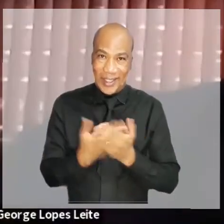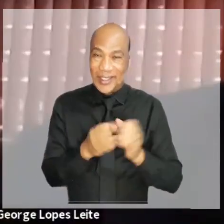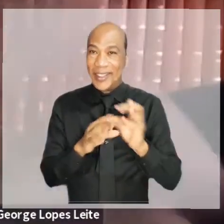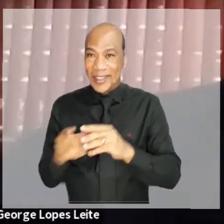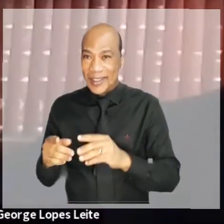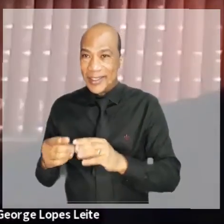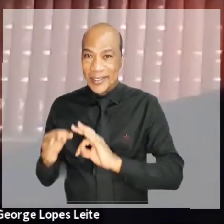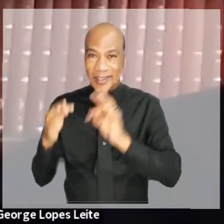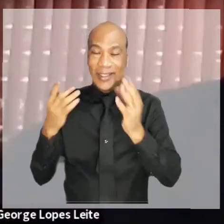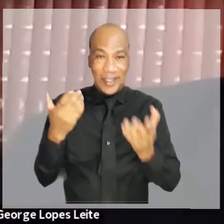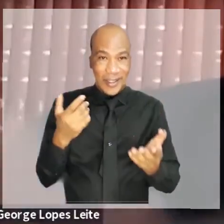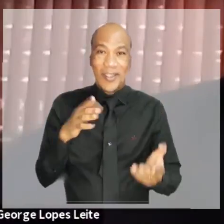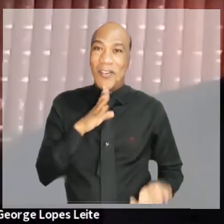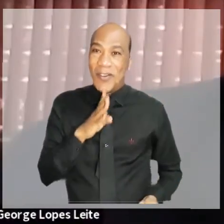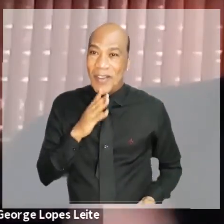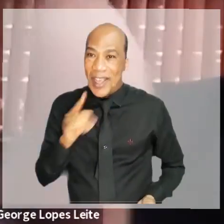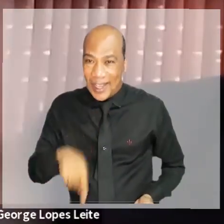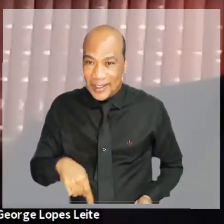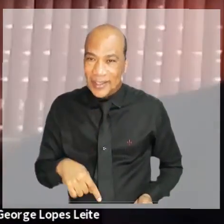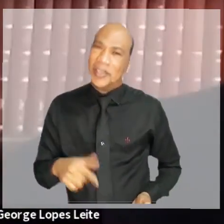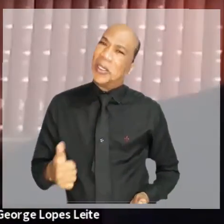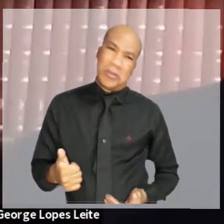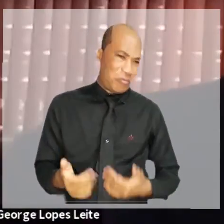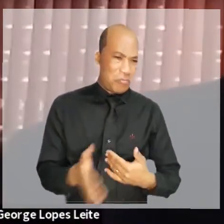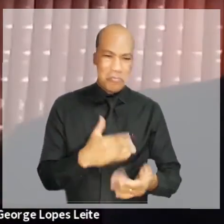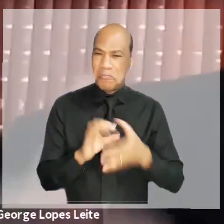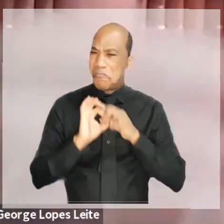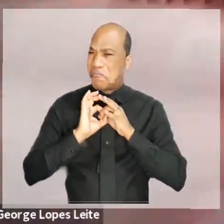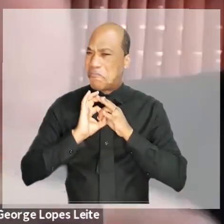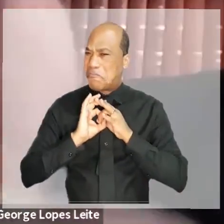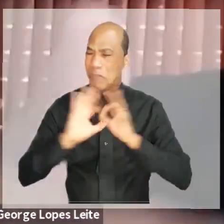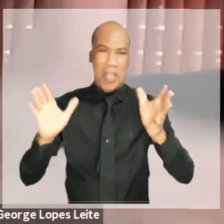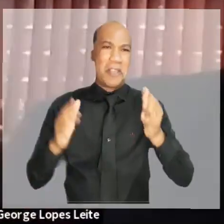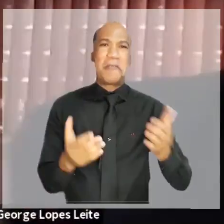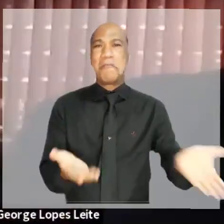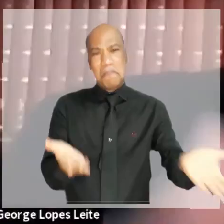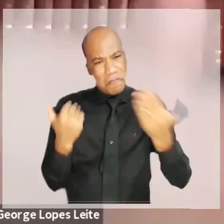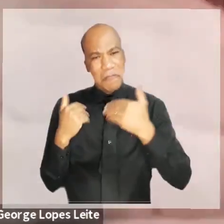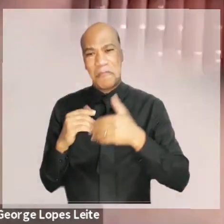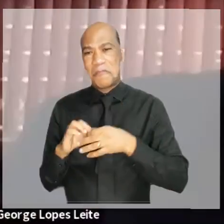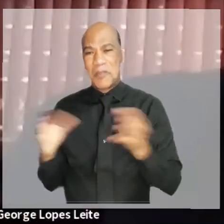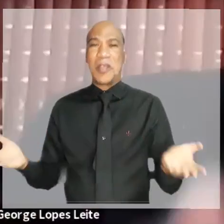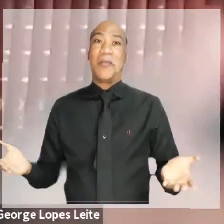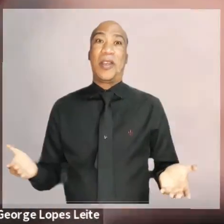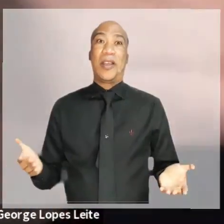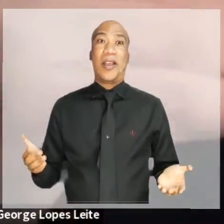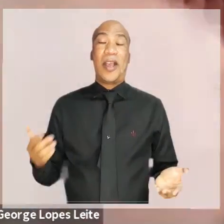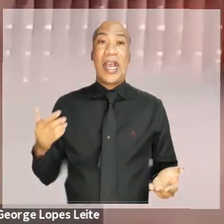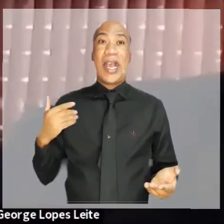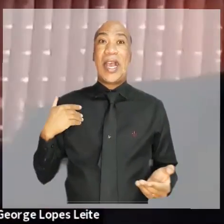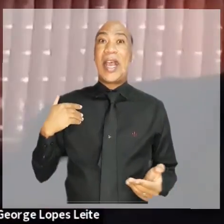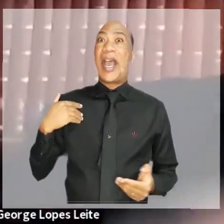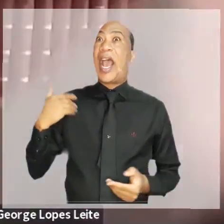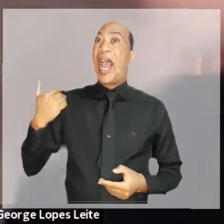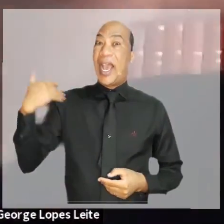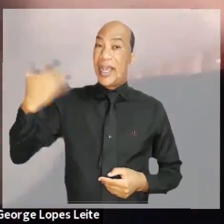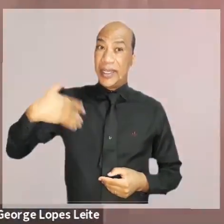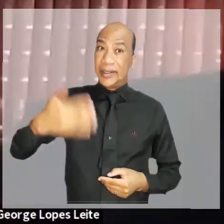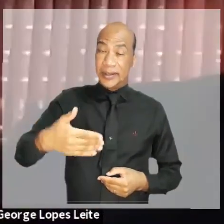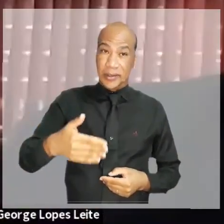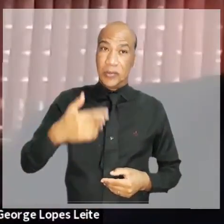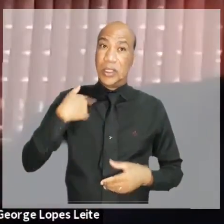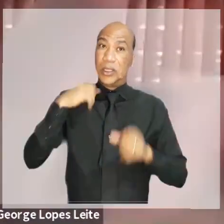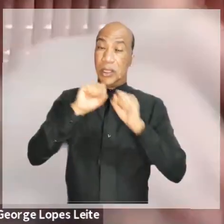seminário de justiça criminal, onde a gente junta simplesmente o juiz, o promotor, o advogado, o defensor público,